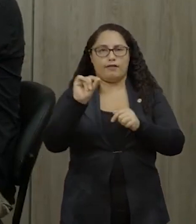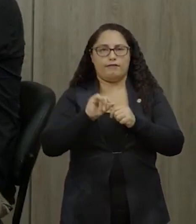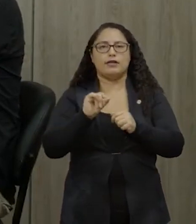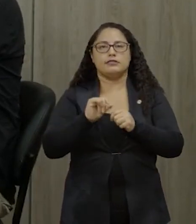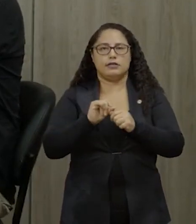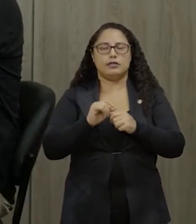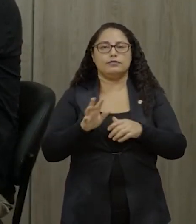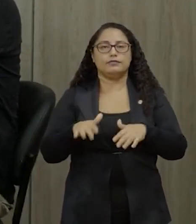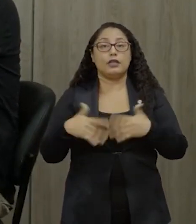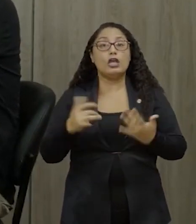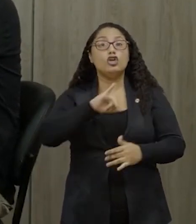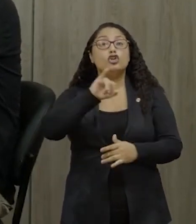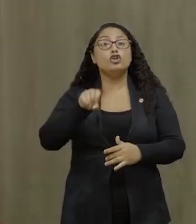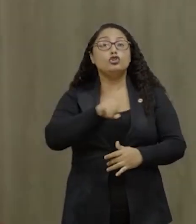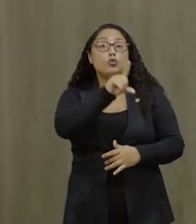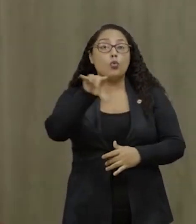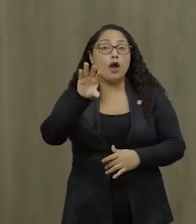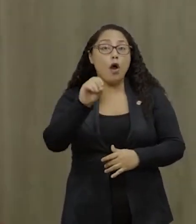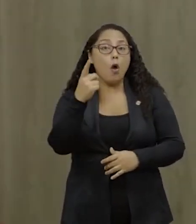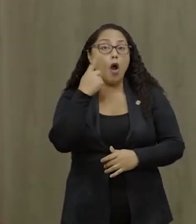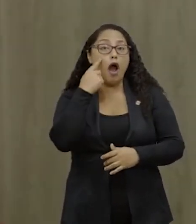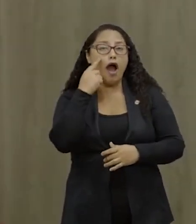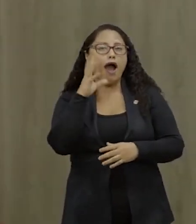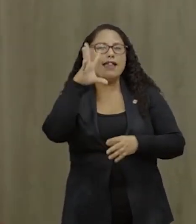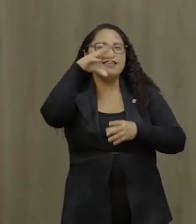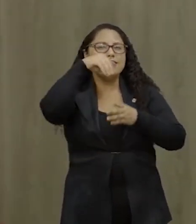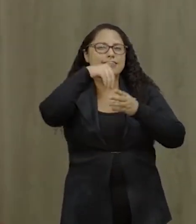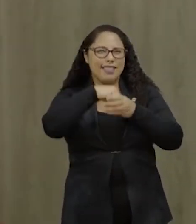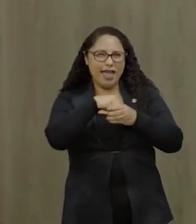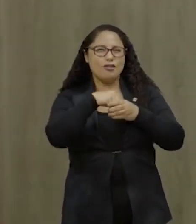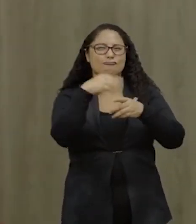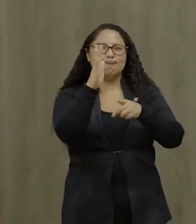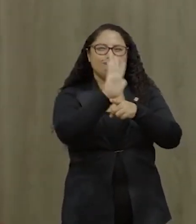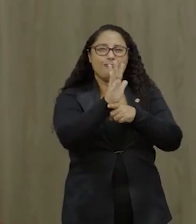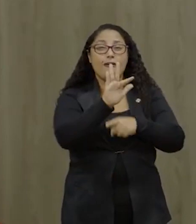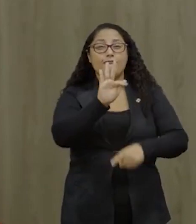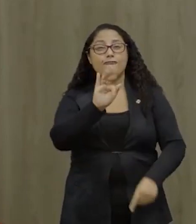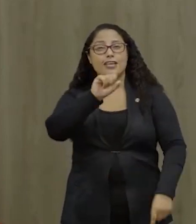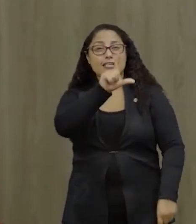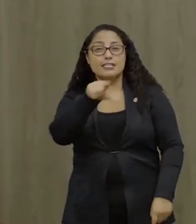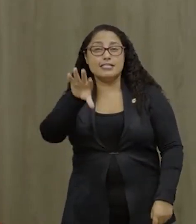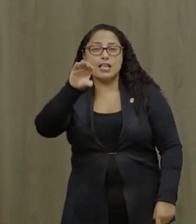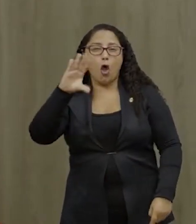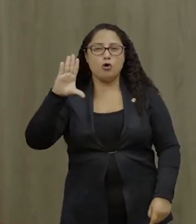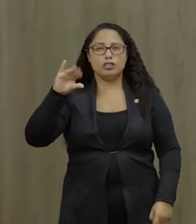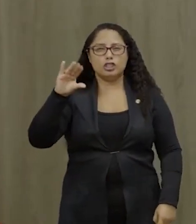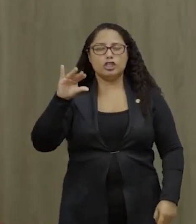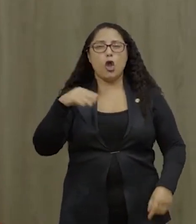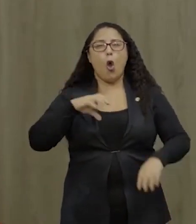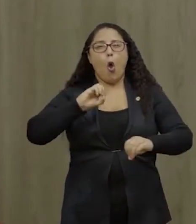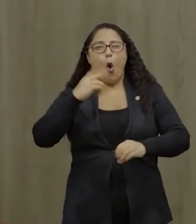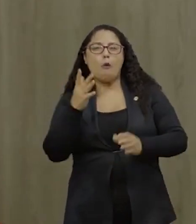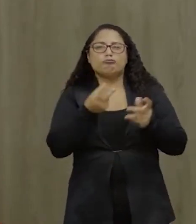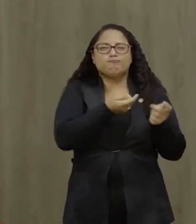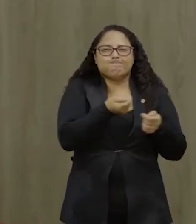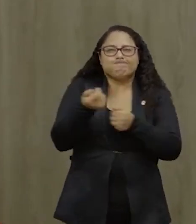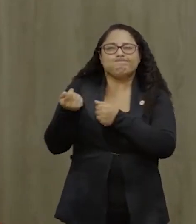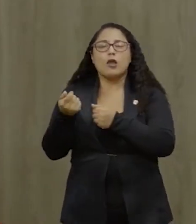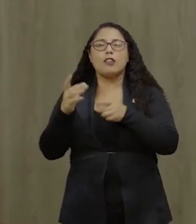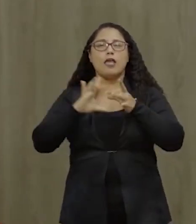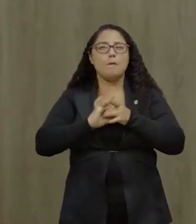fazendo. João, olha só, dentro da ficção científica e da área especulativa, existe